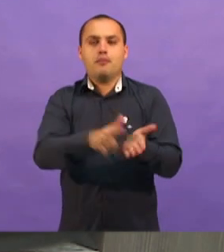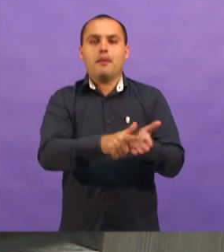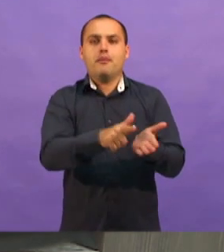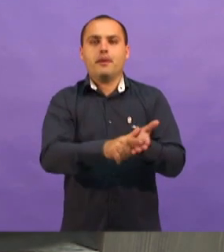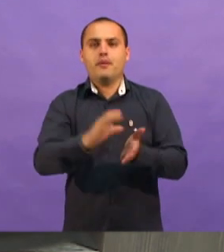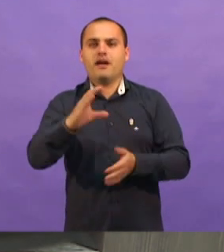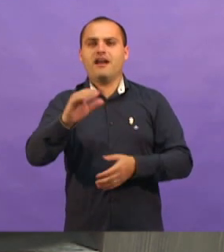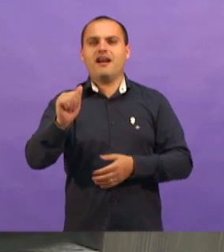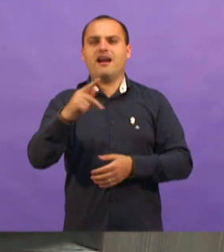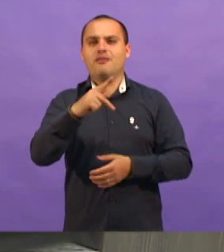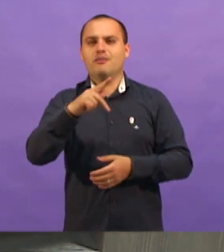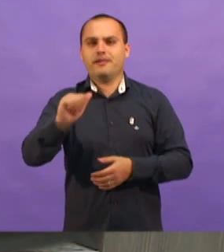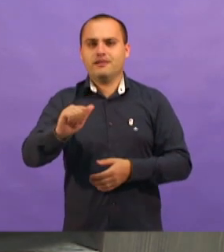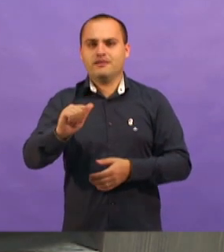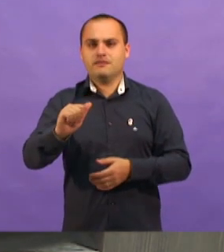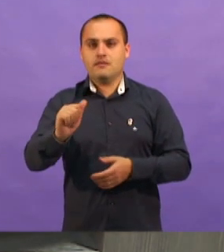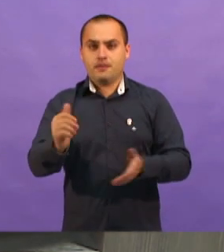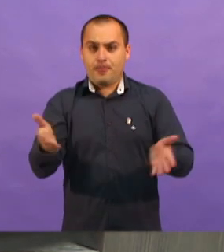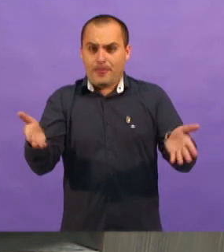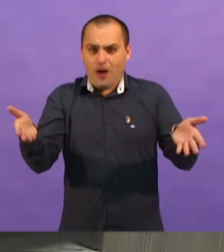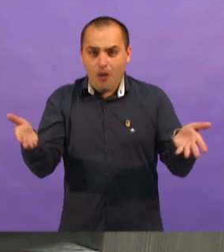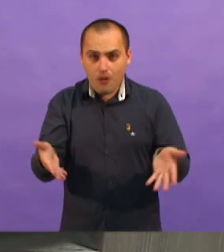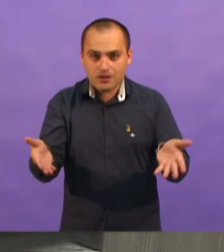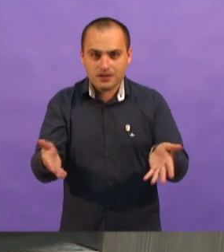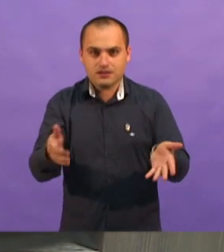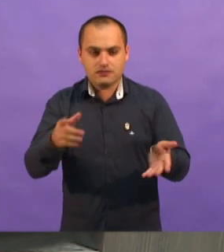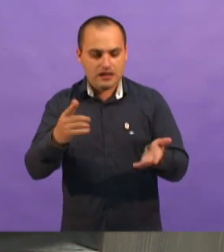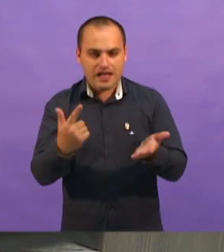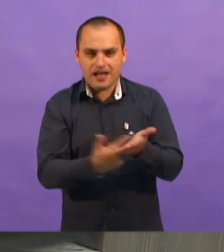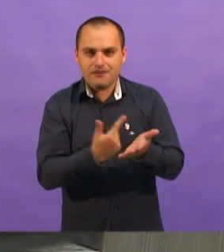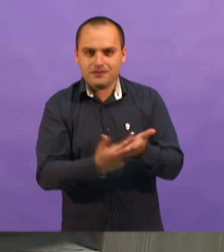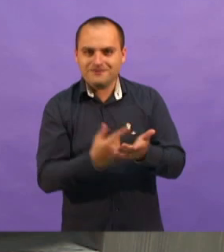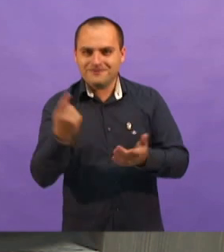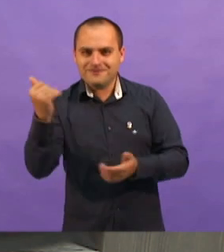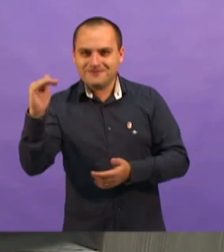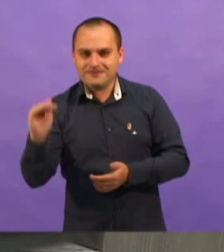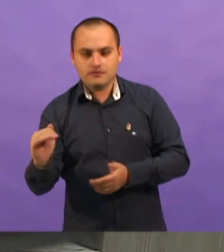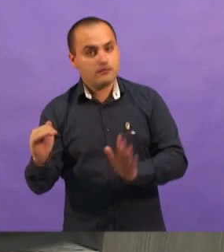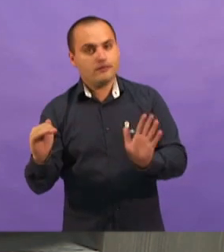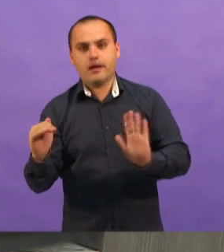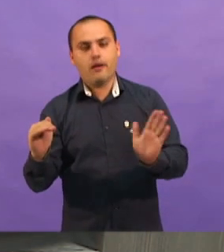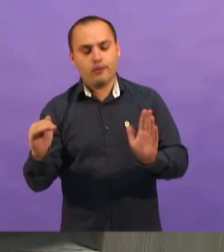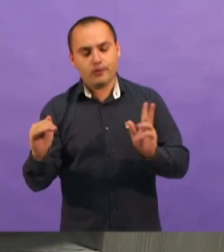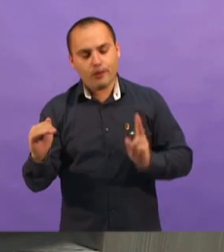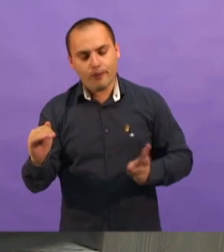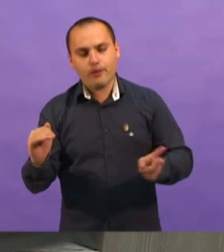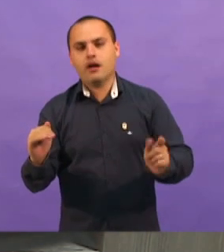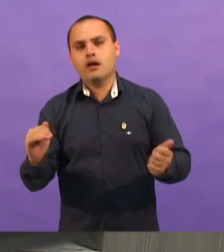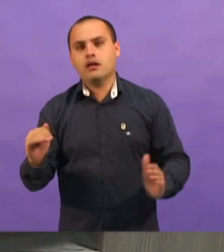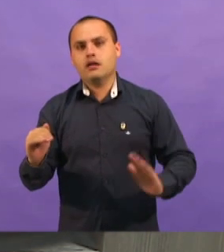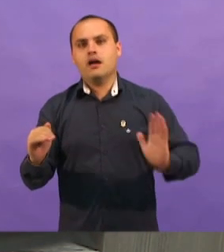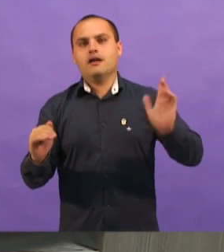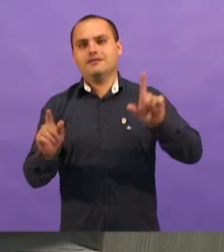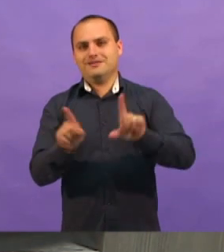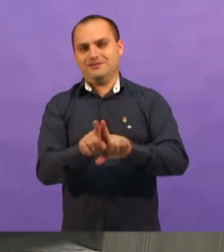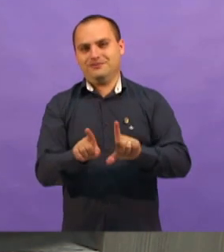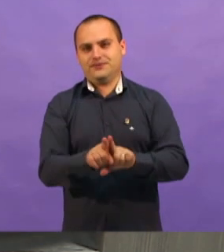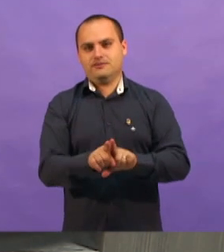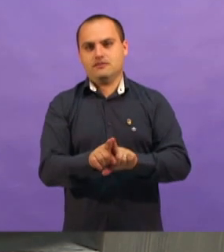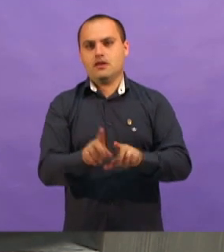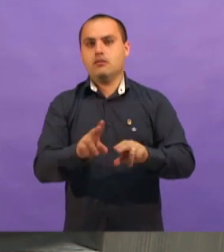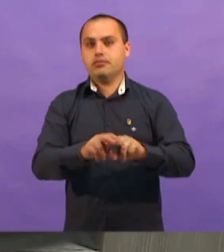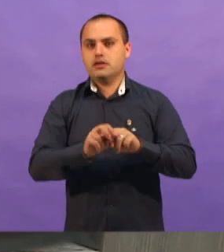Então, hoje em dia, o livro não é barato. Por isso que eu tenho no livro o